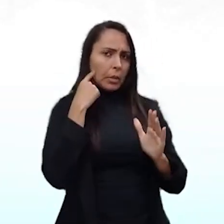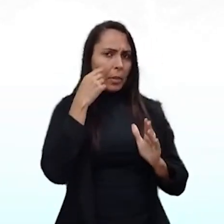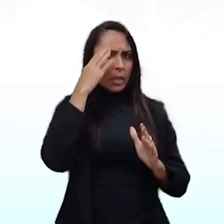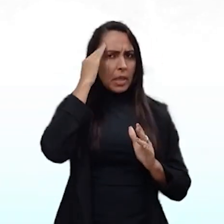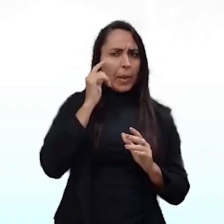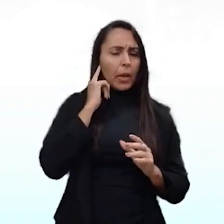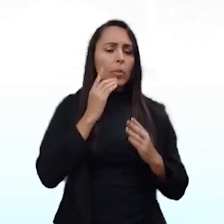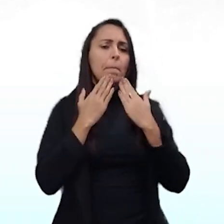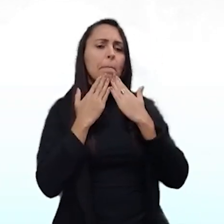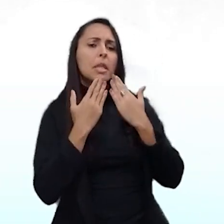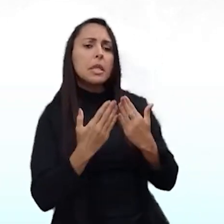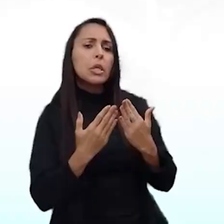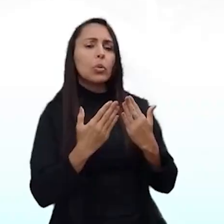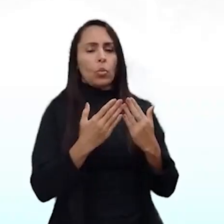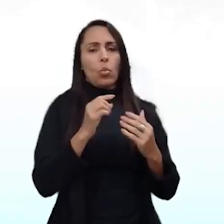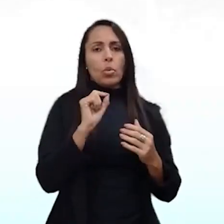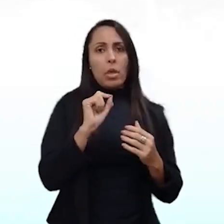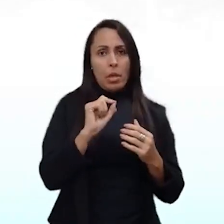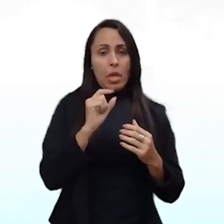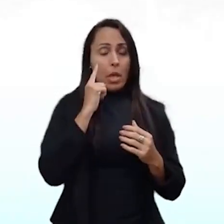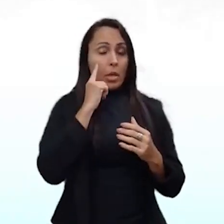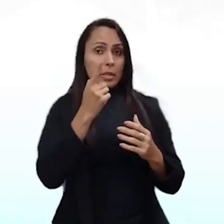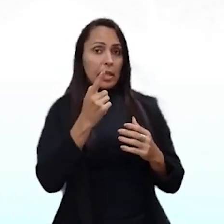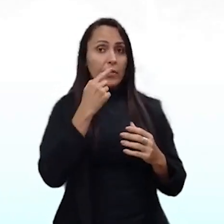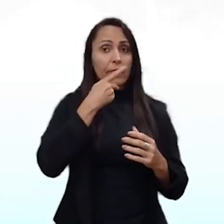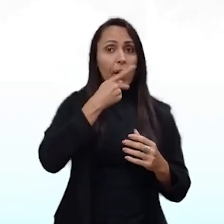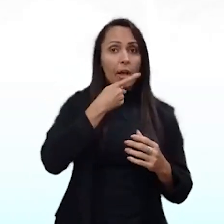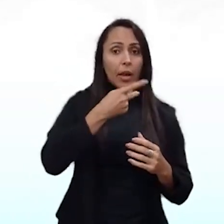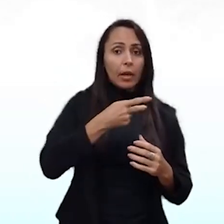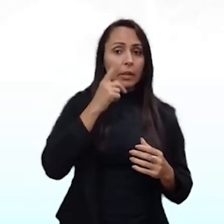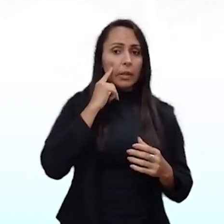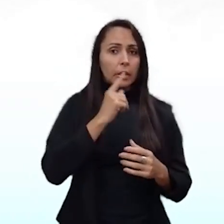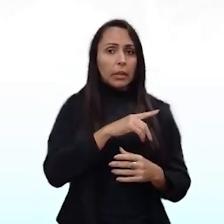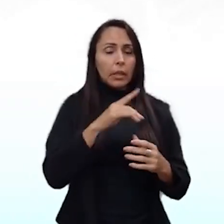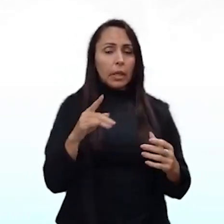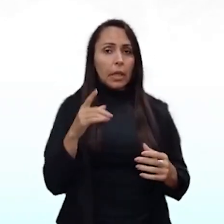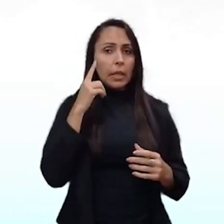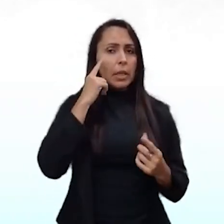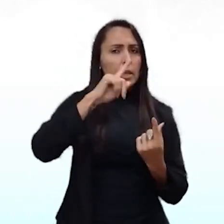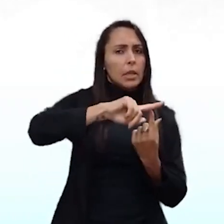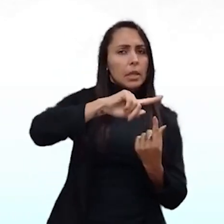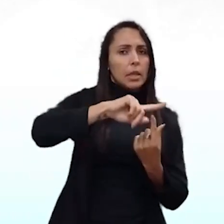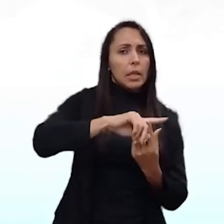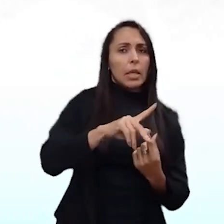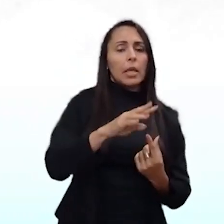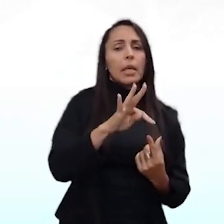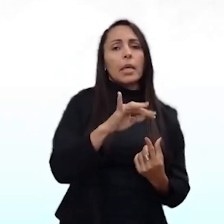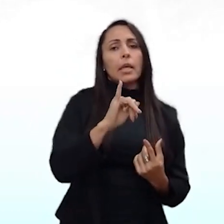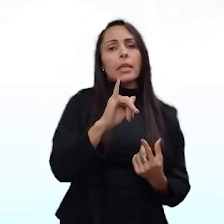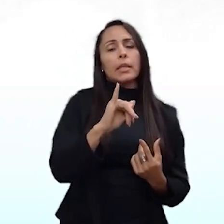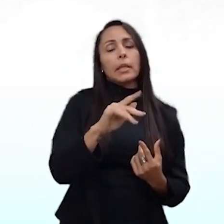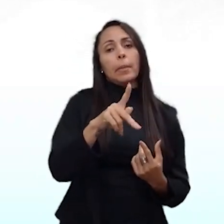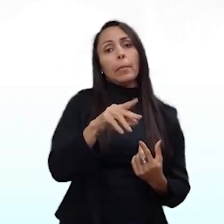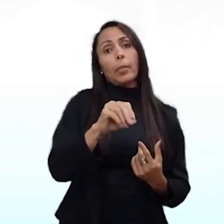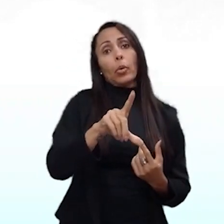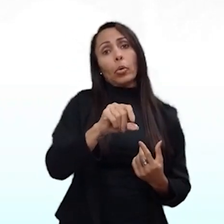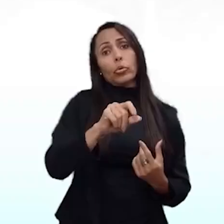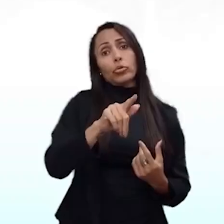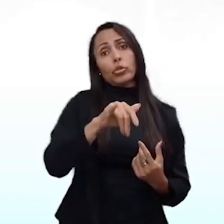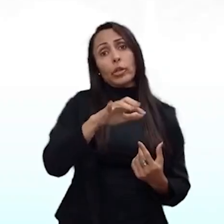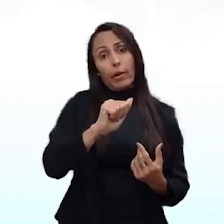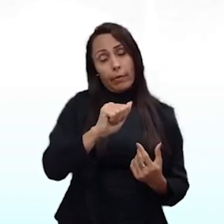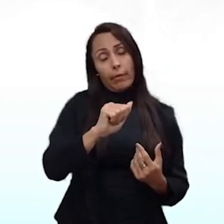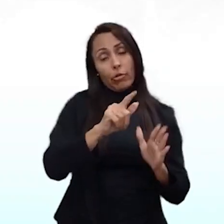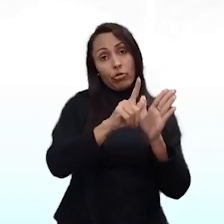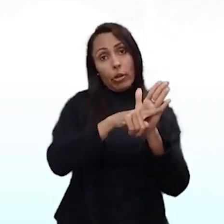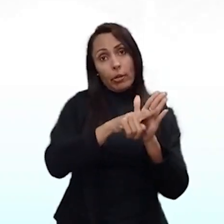está pedindo. Se ele vai falar lá em tipologia, gêneros, assunto da última